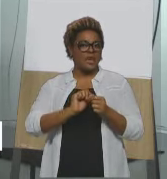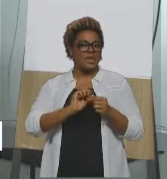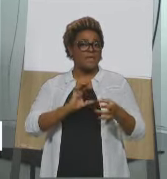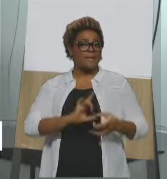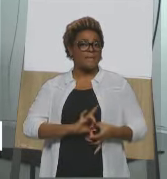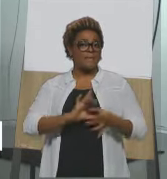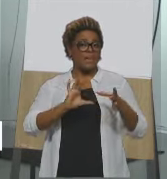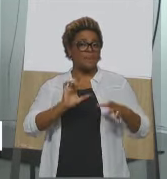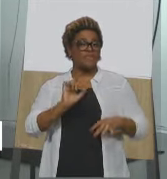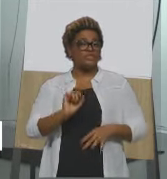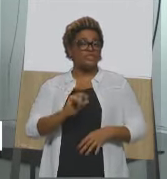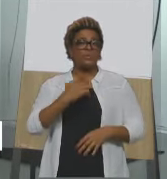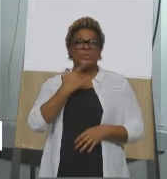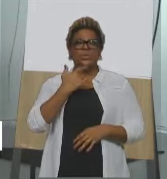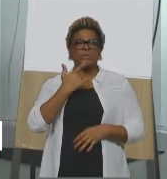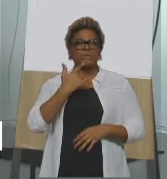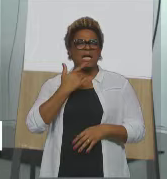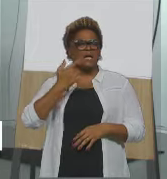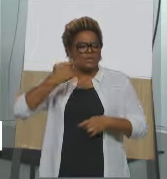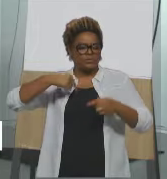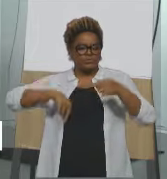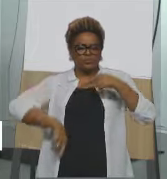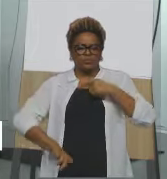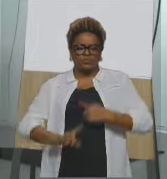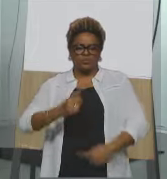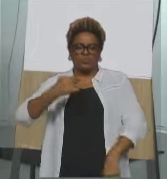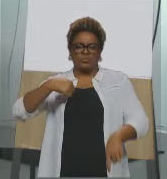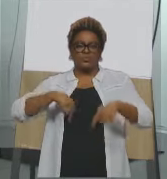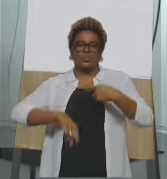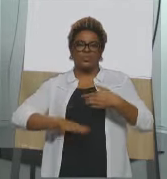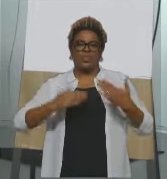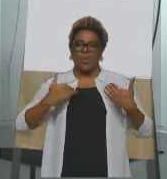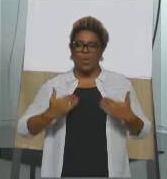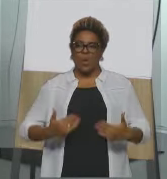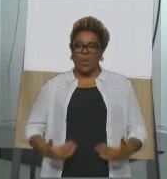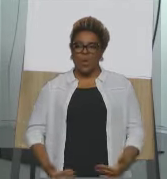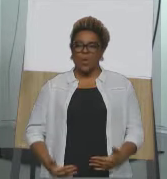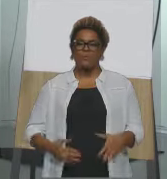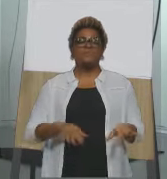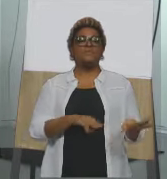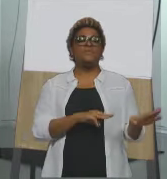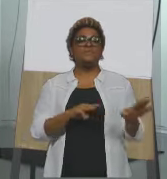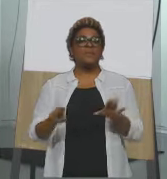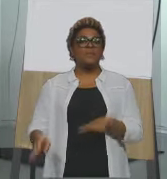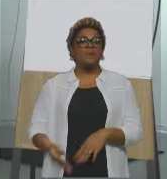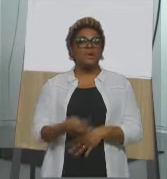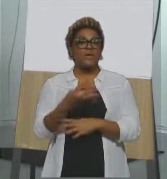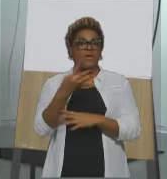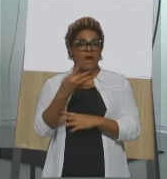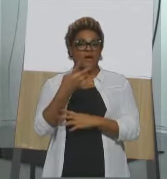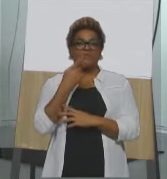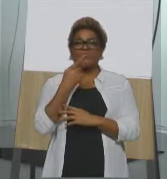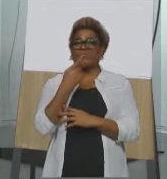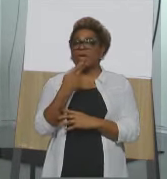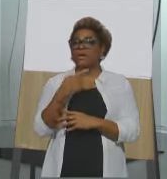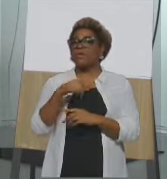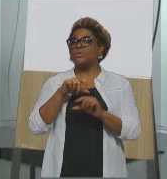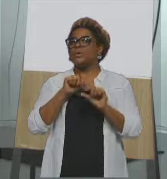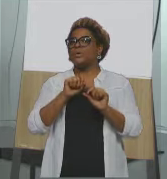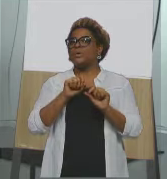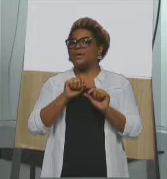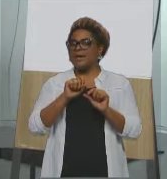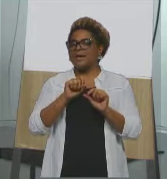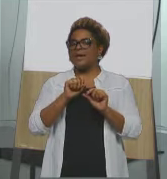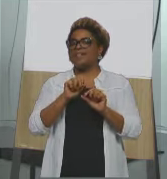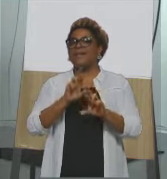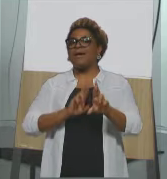aí que o sangue circula por todas as partes do corpo. Na semana 4, nós falamos sobre a integração entre o sistema